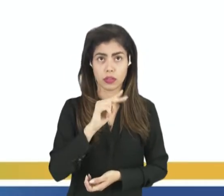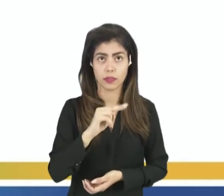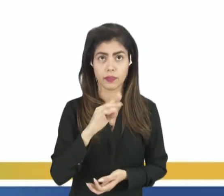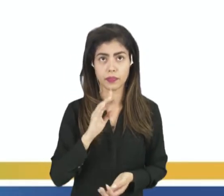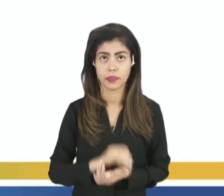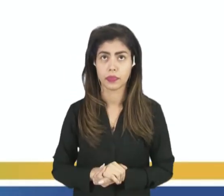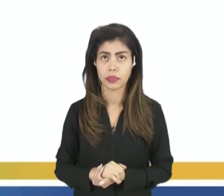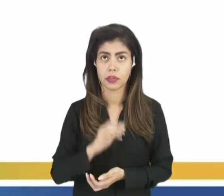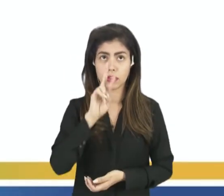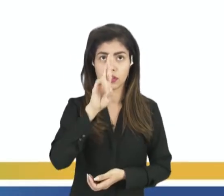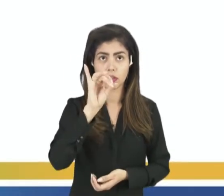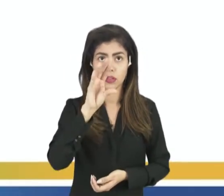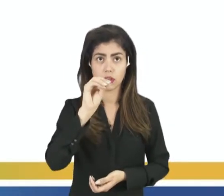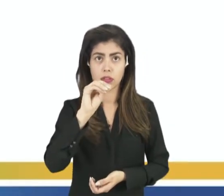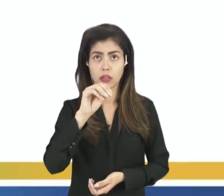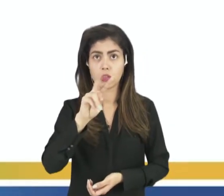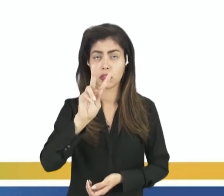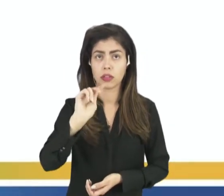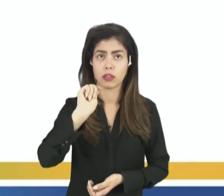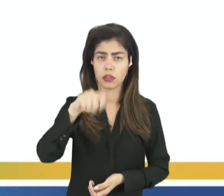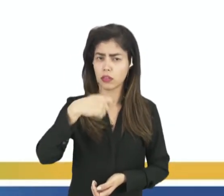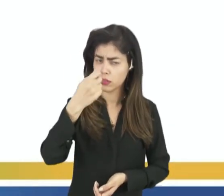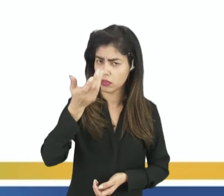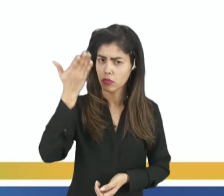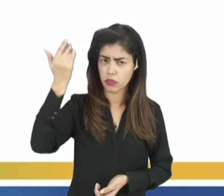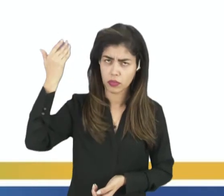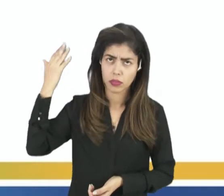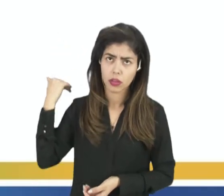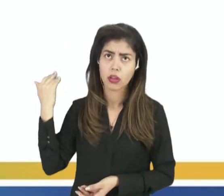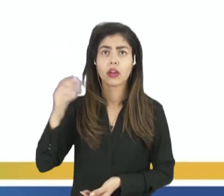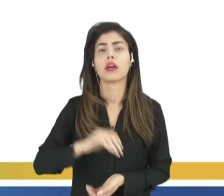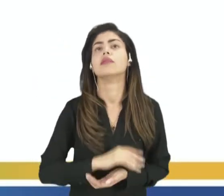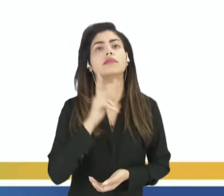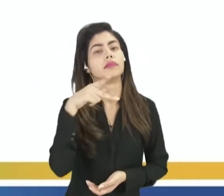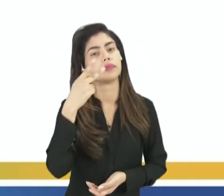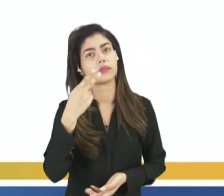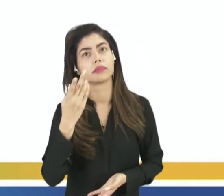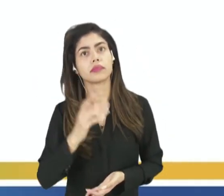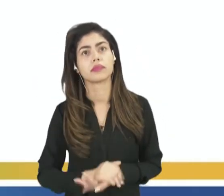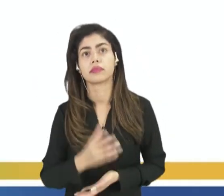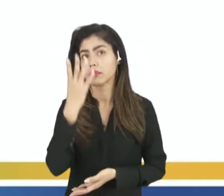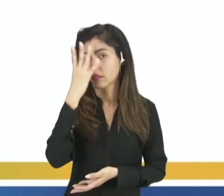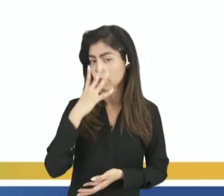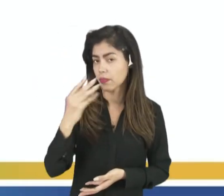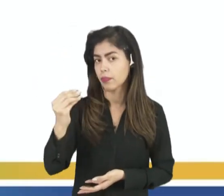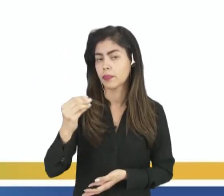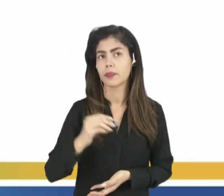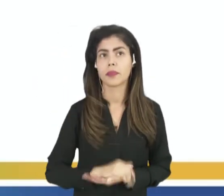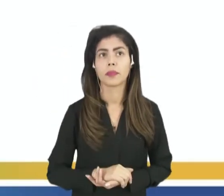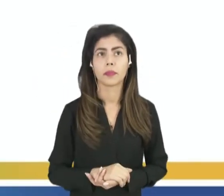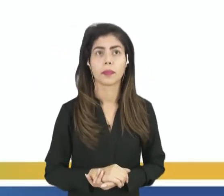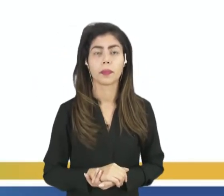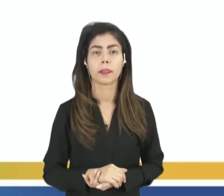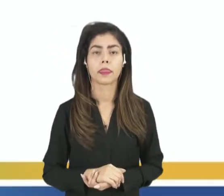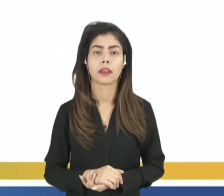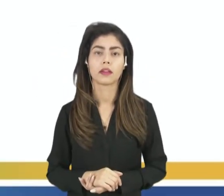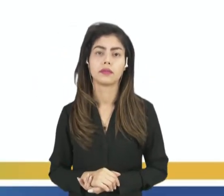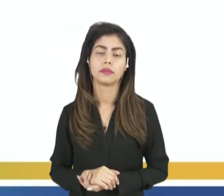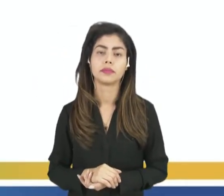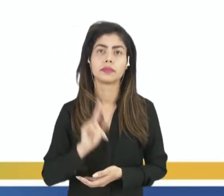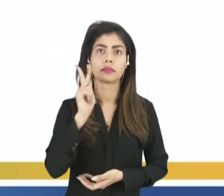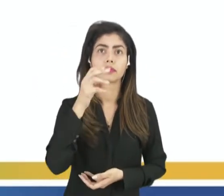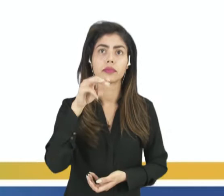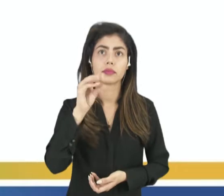irmãos, Romo e Rêmulo, mas isso é um simbolismo muito antigo. Mas como estamos falando do lobo, né? O homem é o lobo do homem, o homo